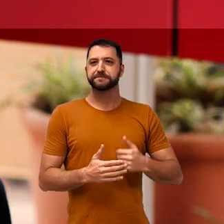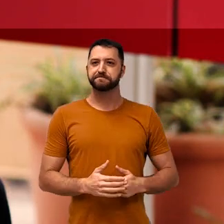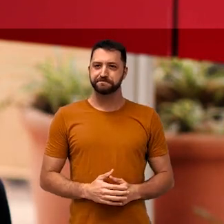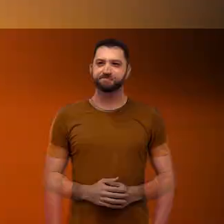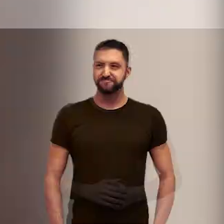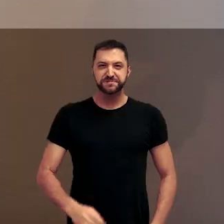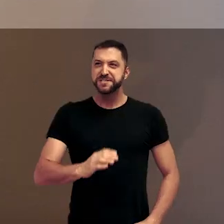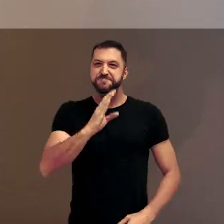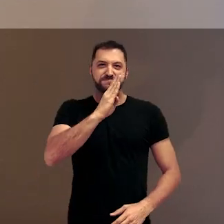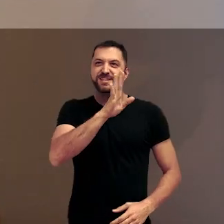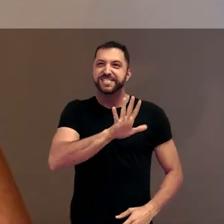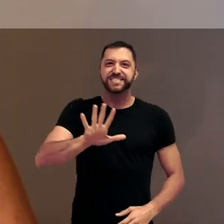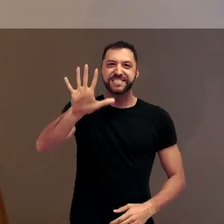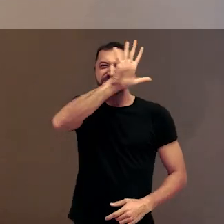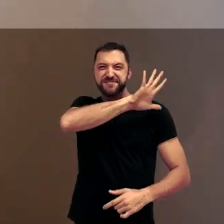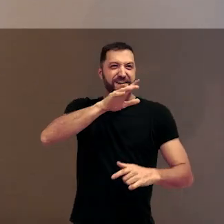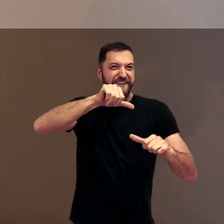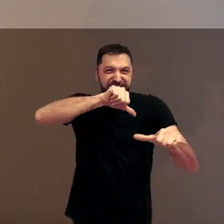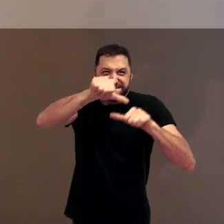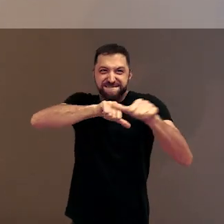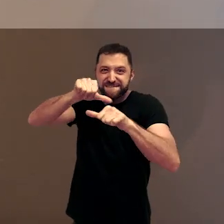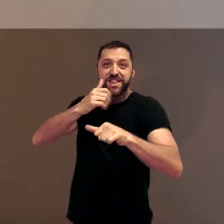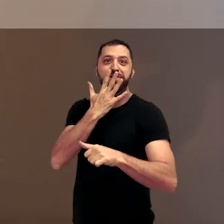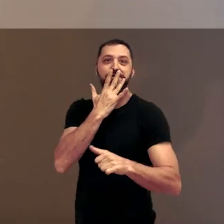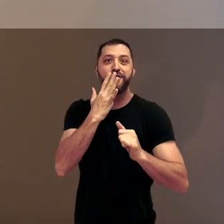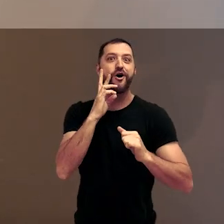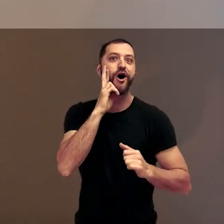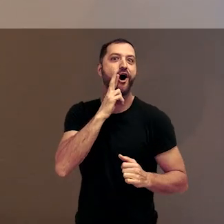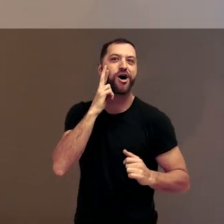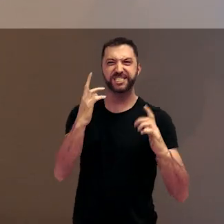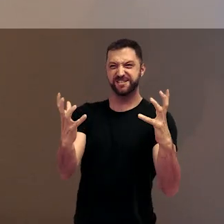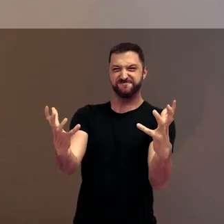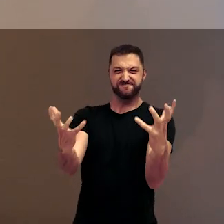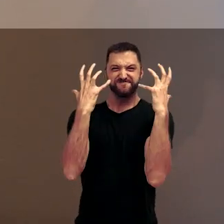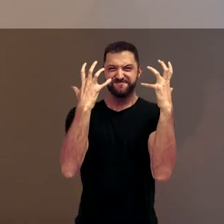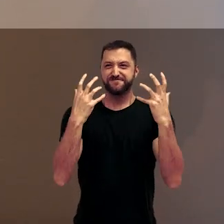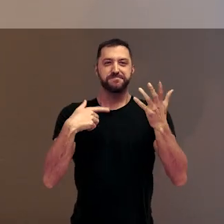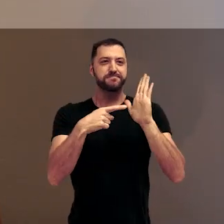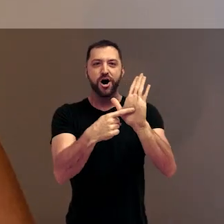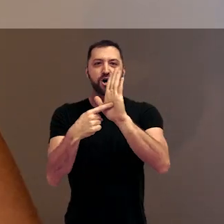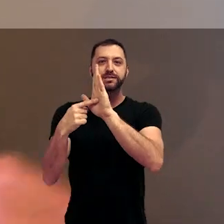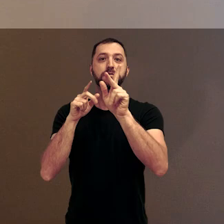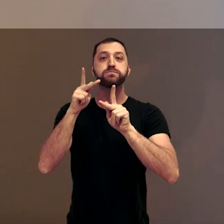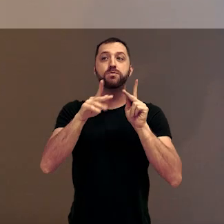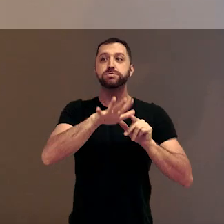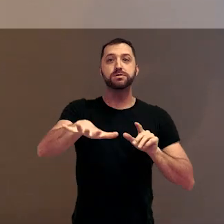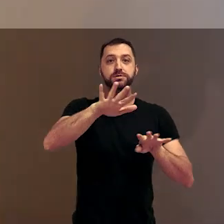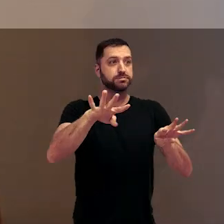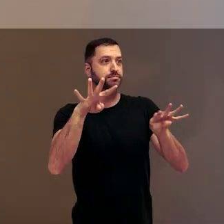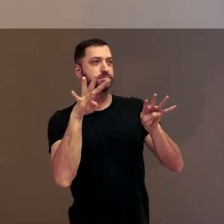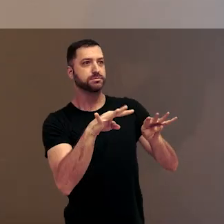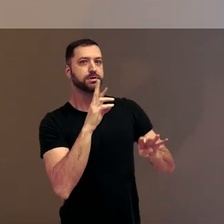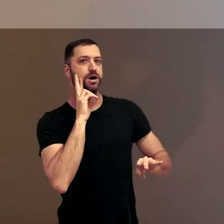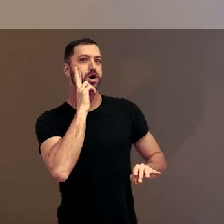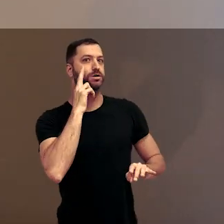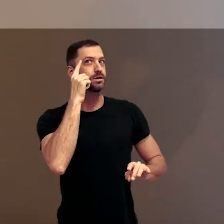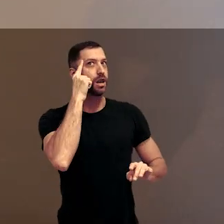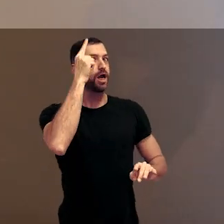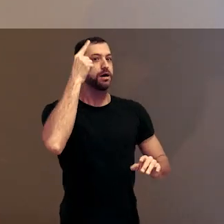com eles. A gente pinta o Brasil de cor-de-rosa no Outubro Rosa para mostrar para a